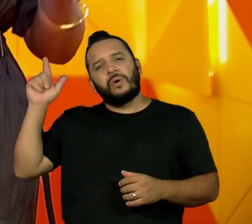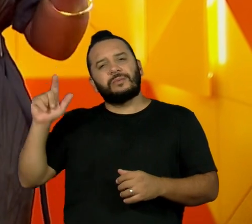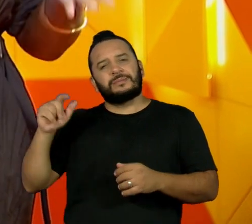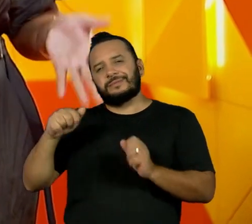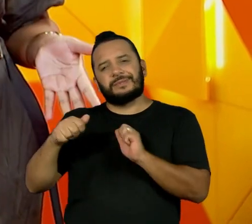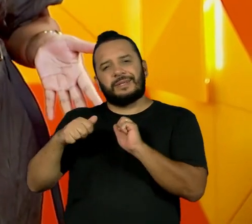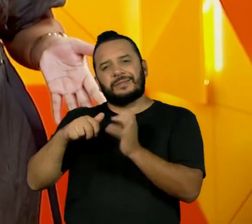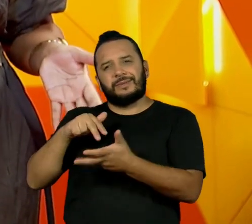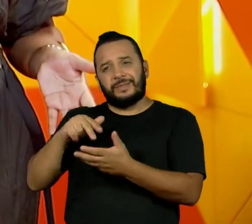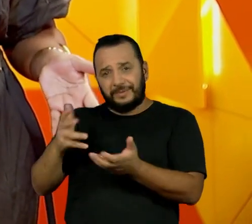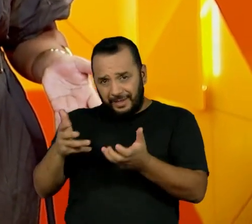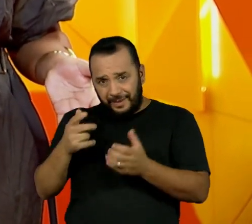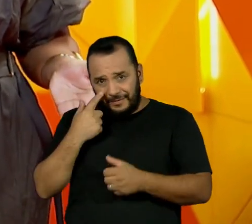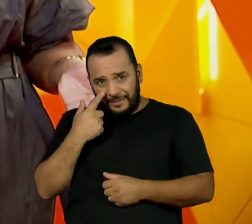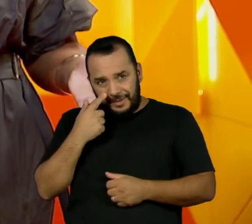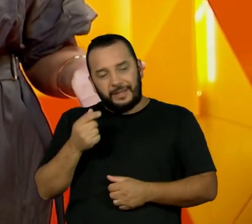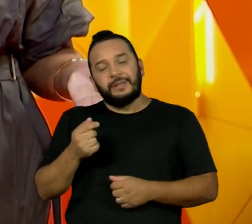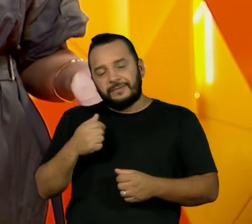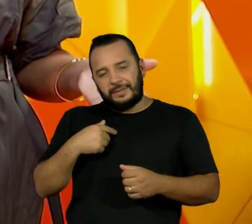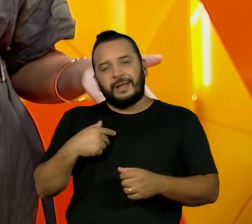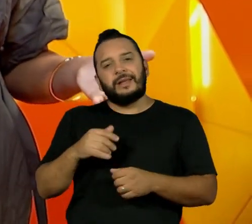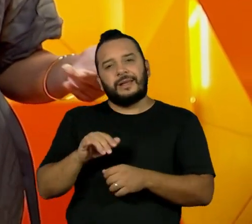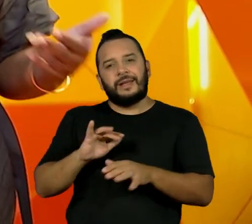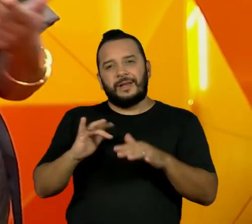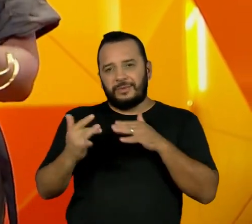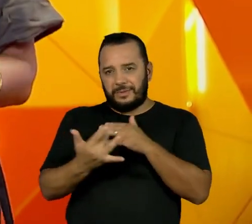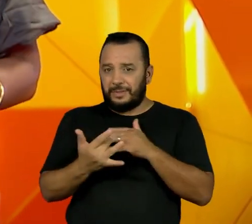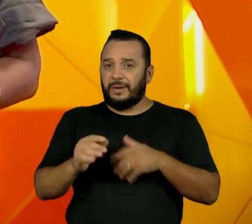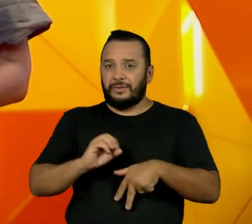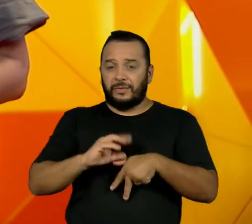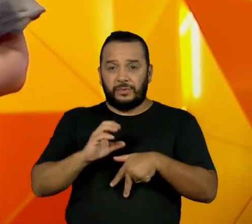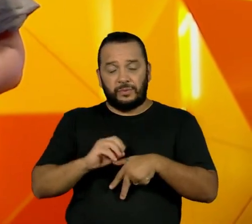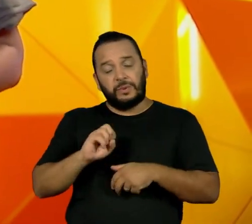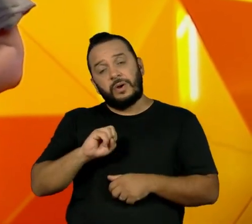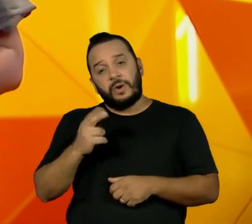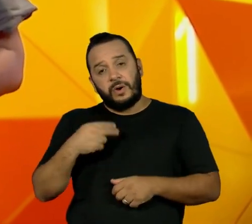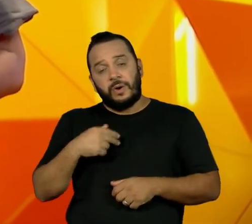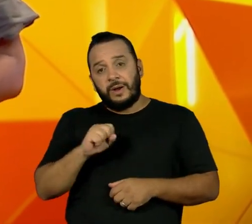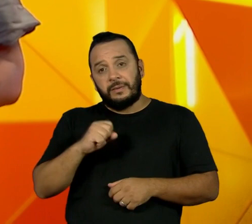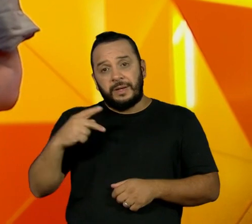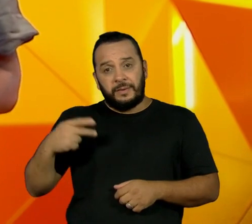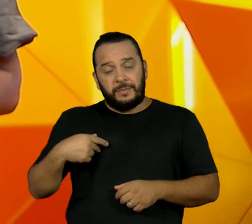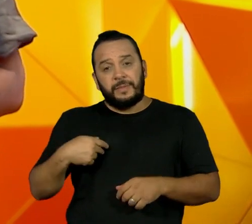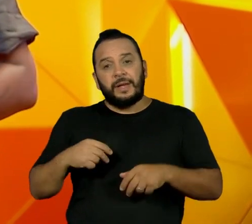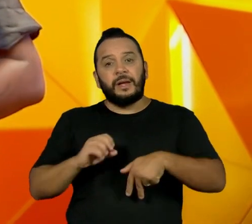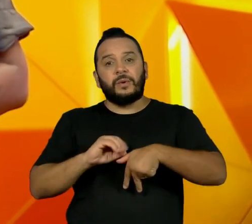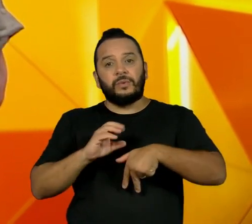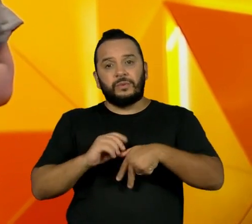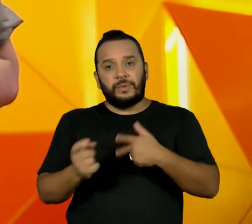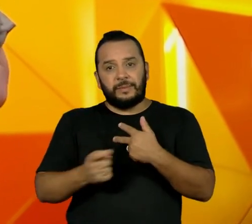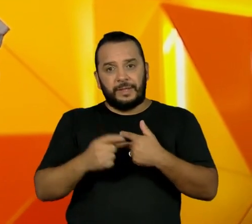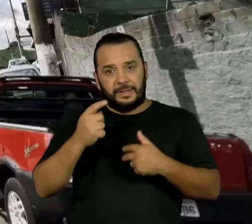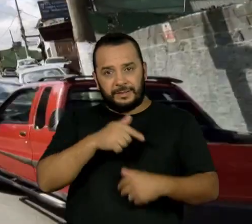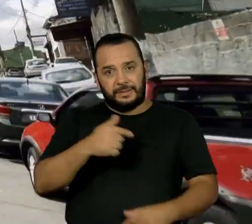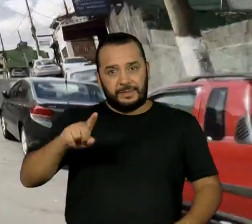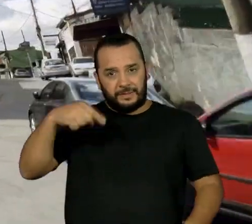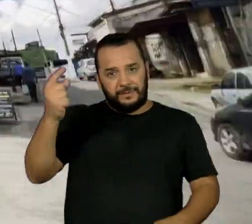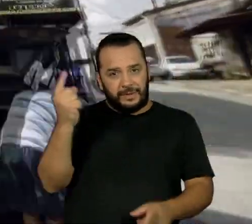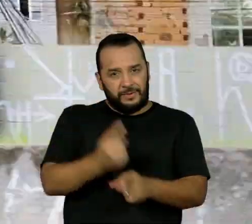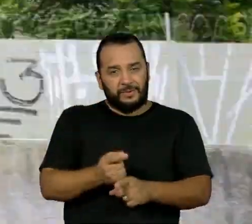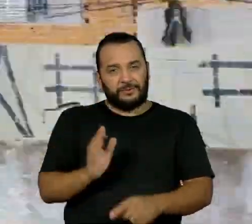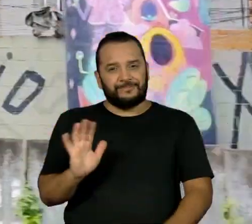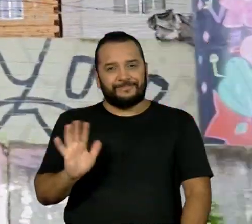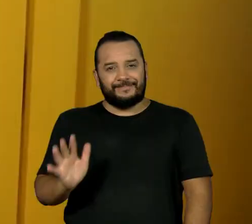sabe. Acesse a TV Cultura nas redes sociais ou no aplicativo Cultura Play. Te vejo na semana que vem.